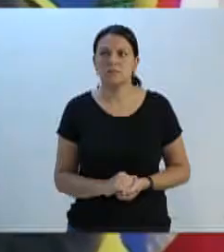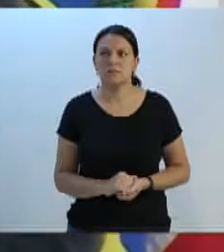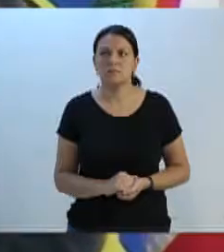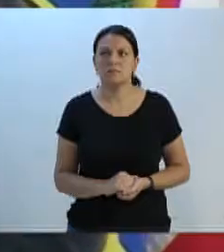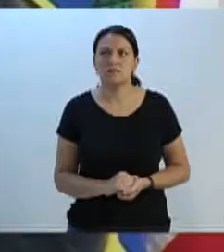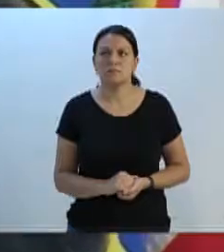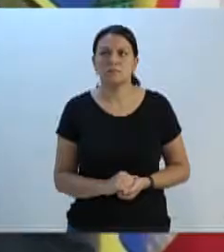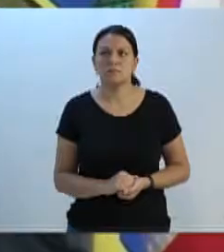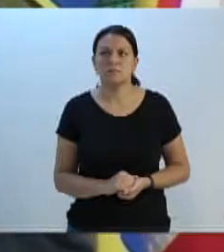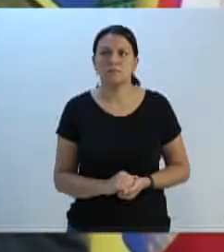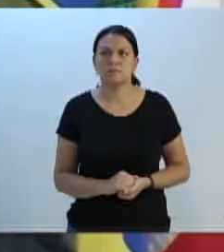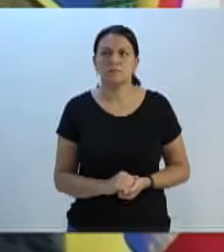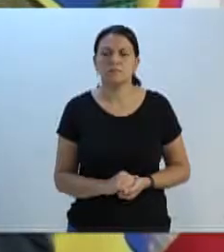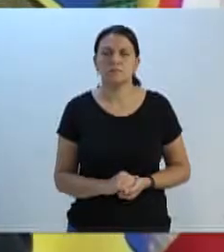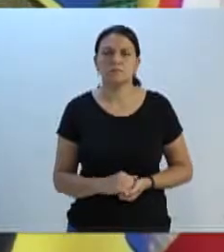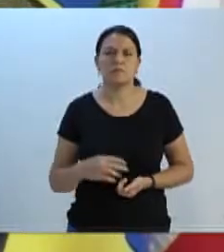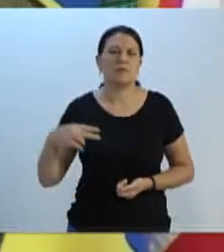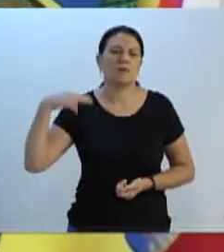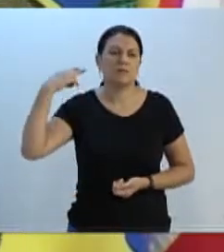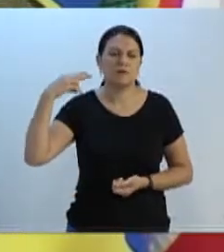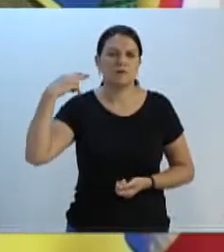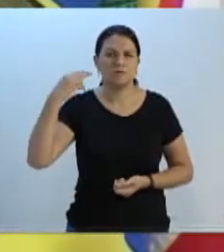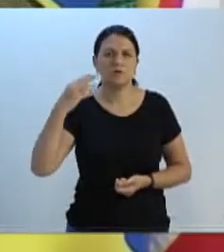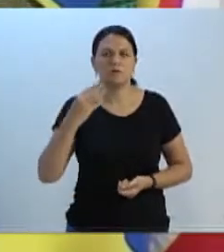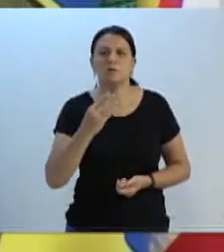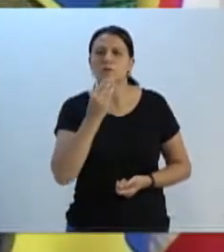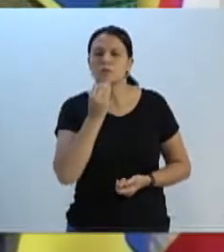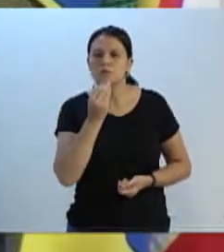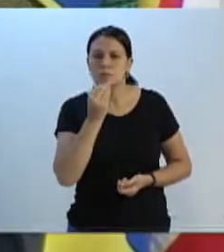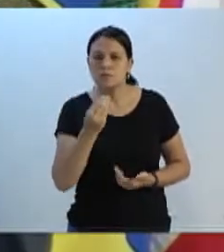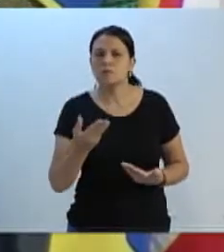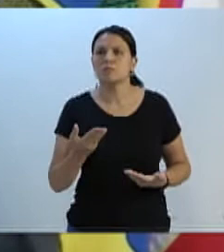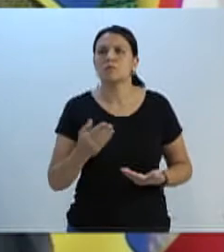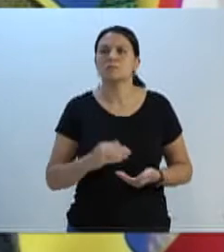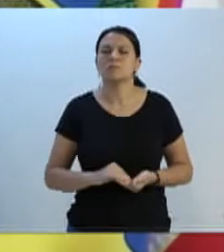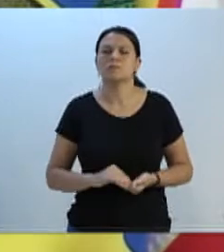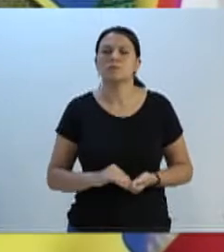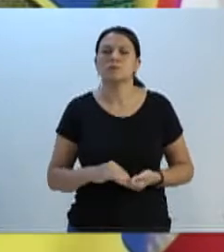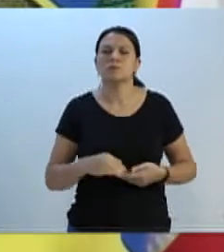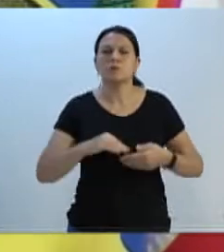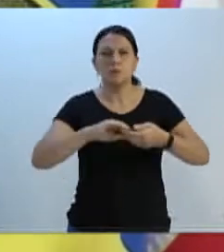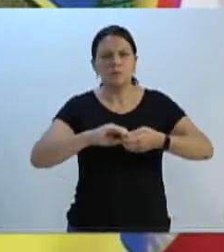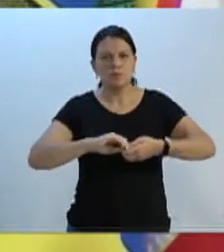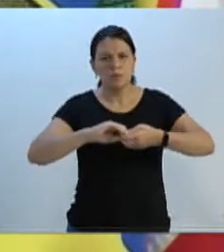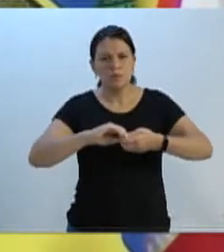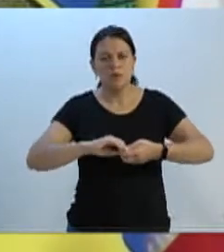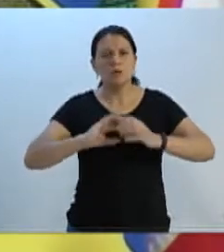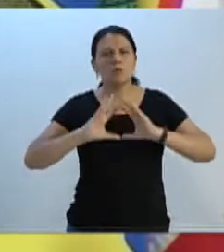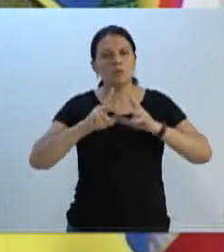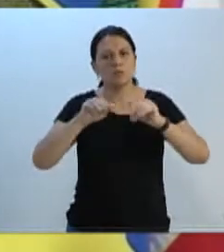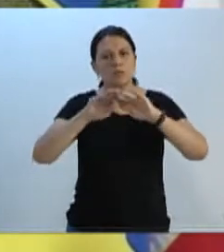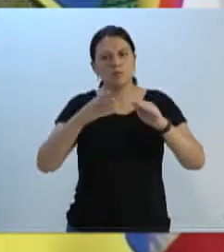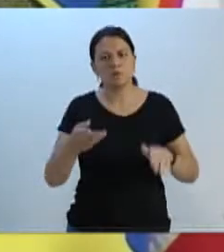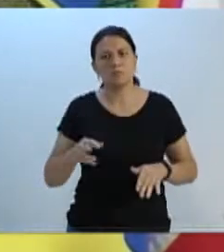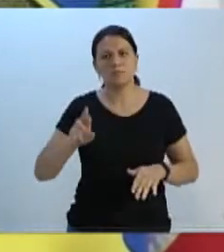Vereador Bruno Cunha, ao cumprimentá-lo, cumprimento toda a mesa